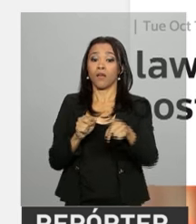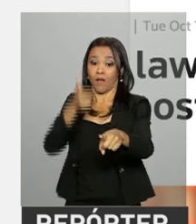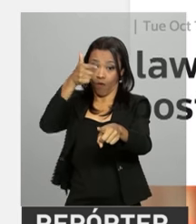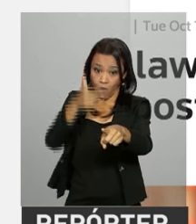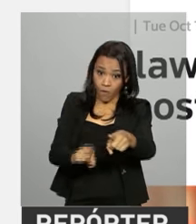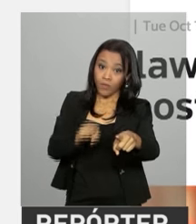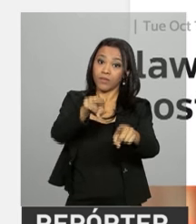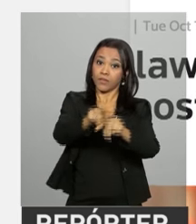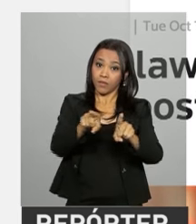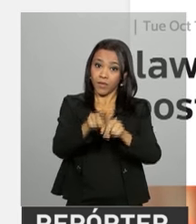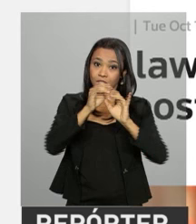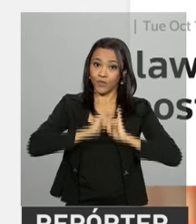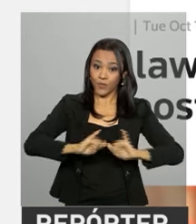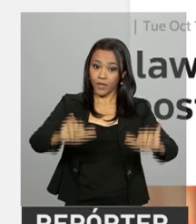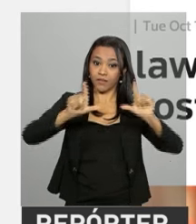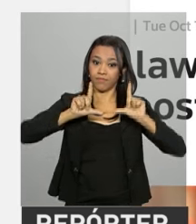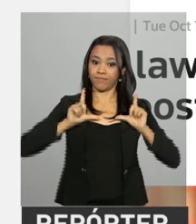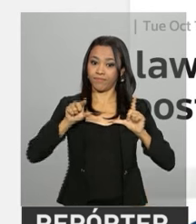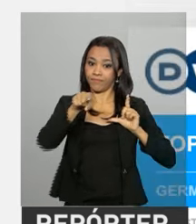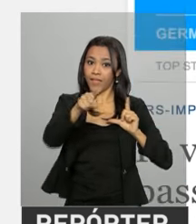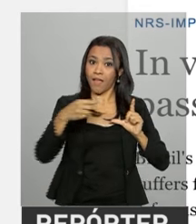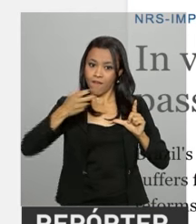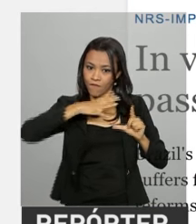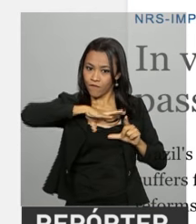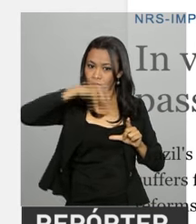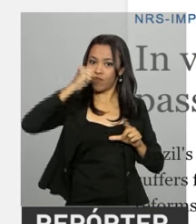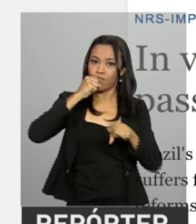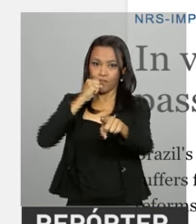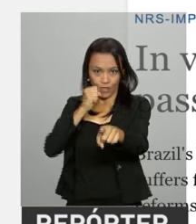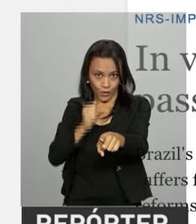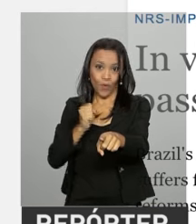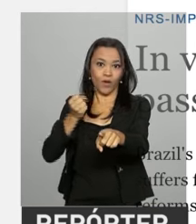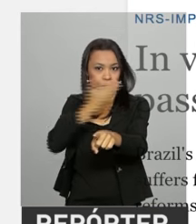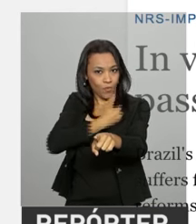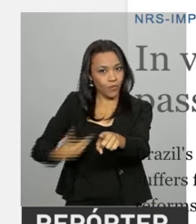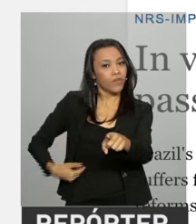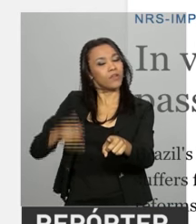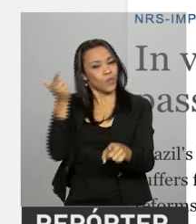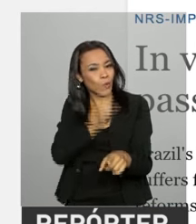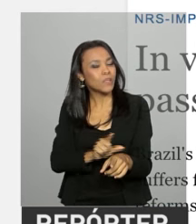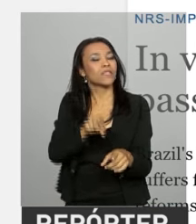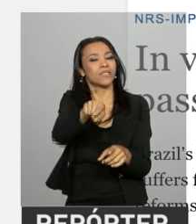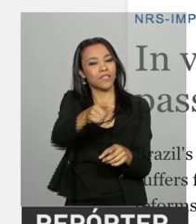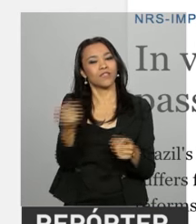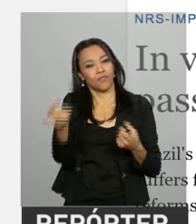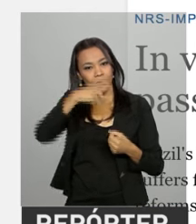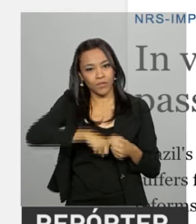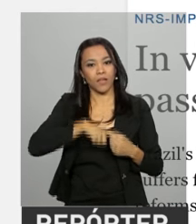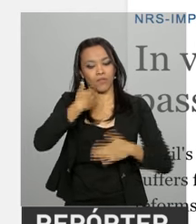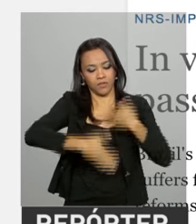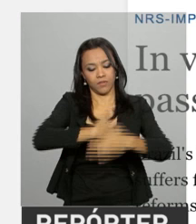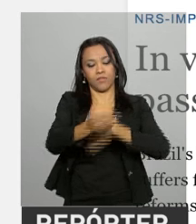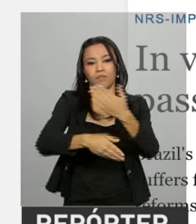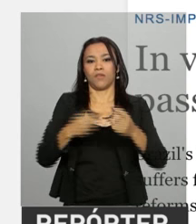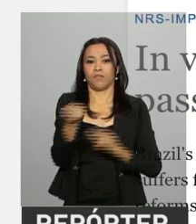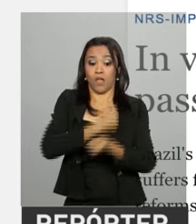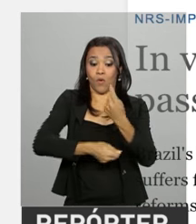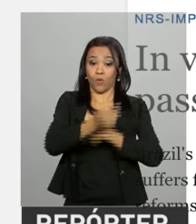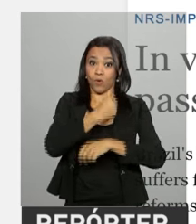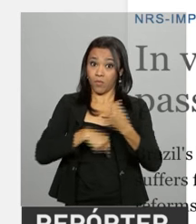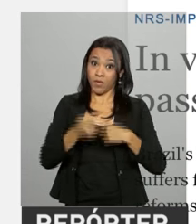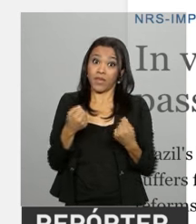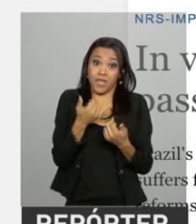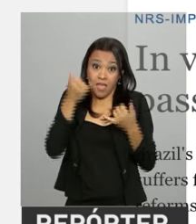Welle disse que o resultado foi uma vitória para o governo e que Michel Temer tomou para si a missão de retomar o crescimento da economia e combater